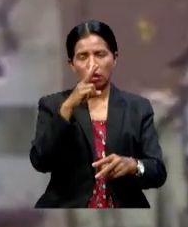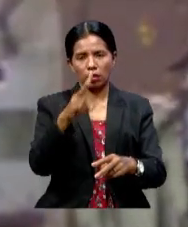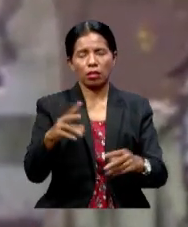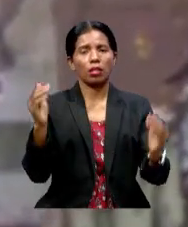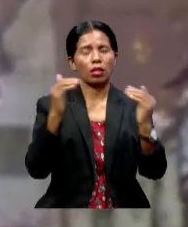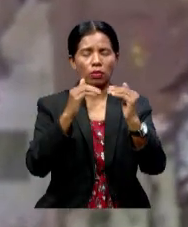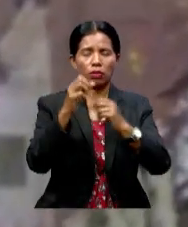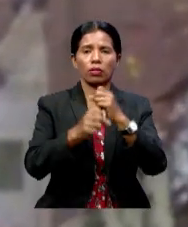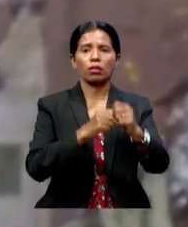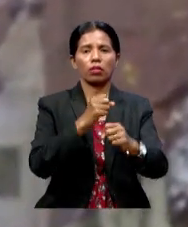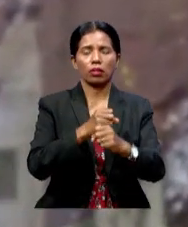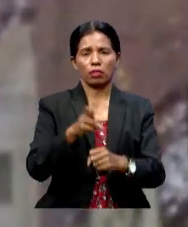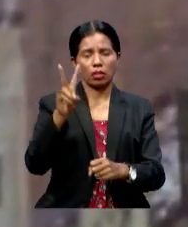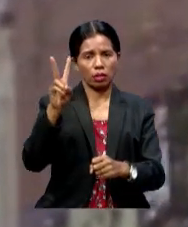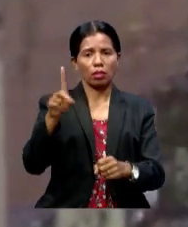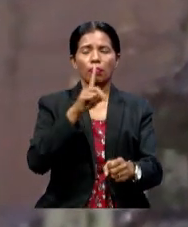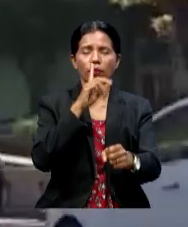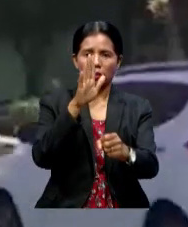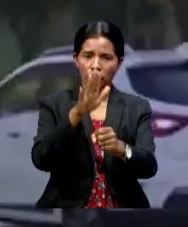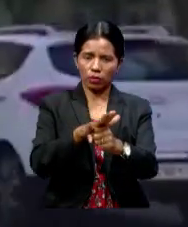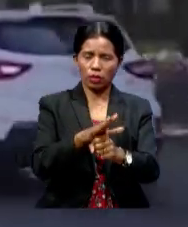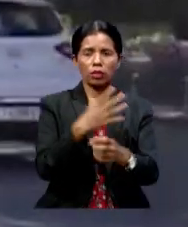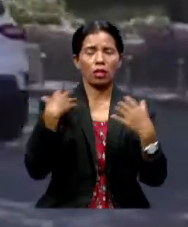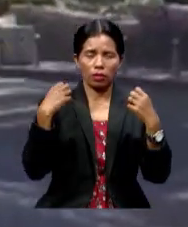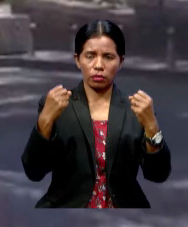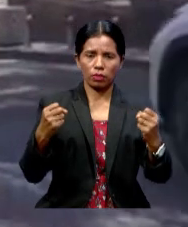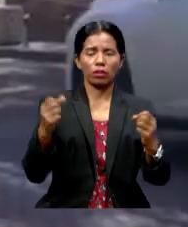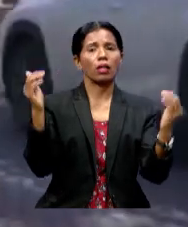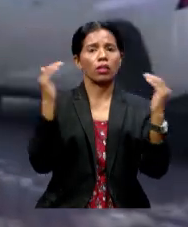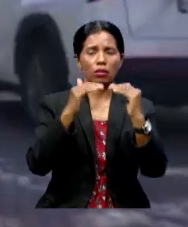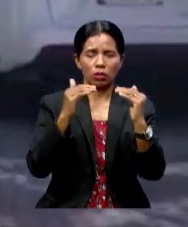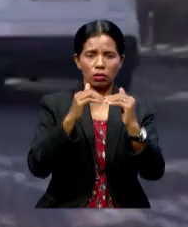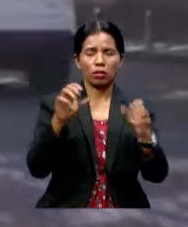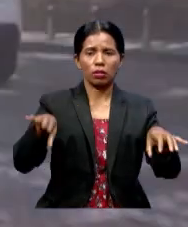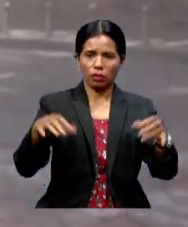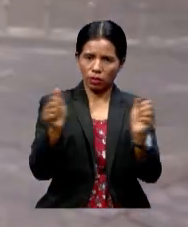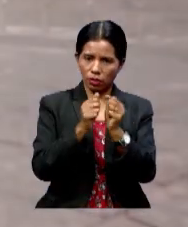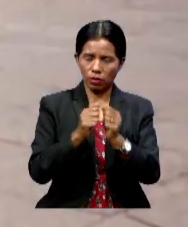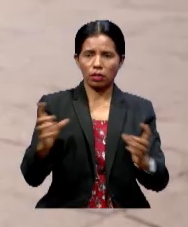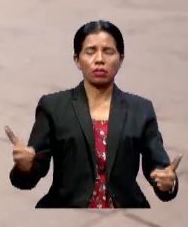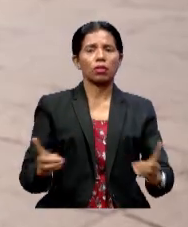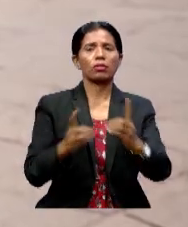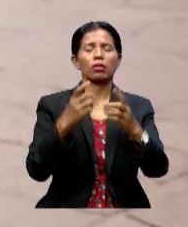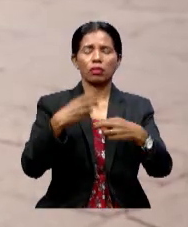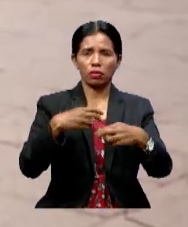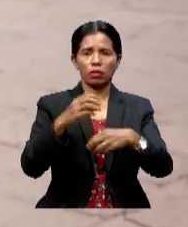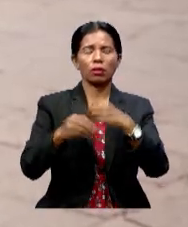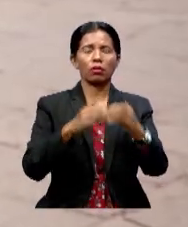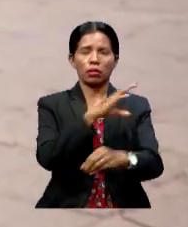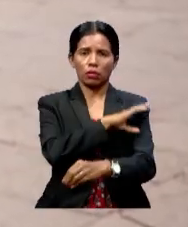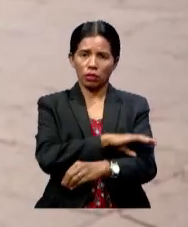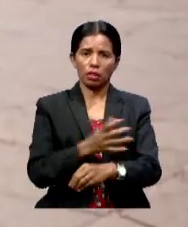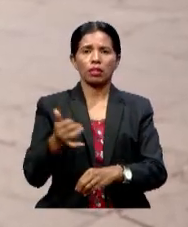cimeira anual Badala Rua, no promete ato fortalece tan diálogo e cooperação ato rassuro desafio com a segurança cira.